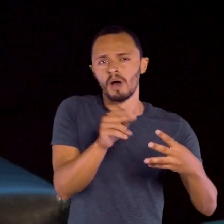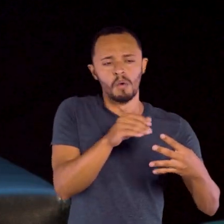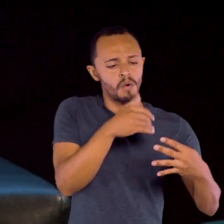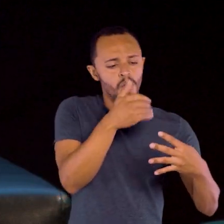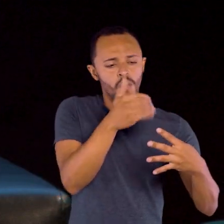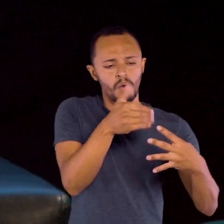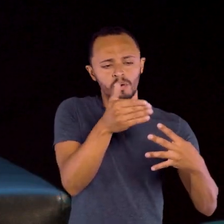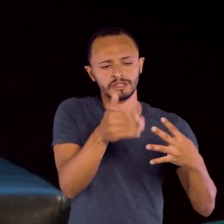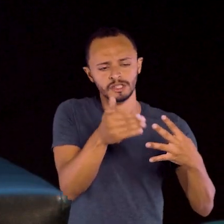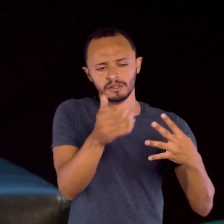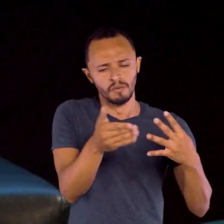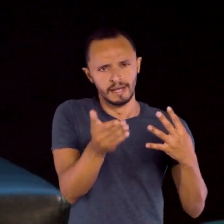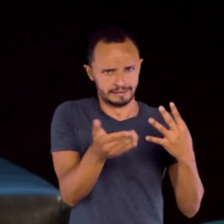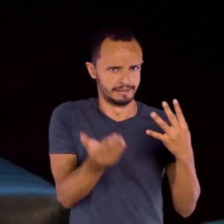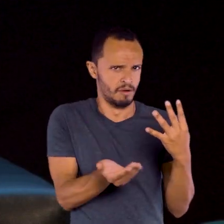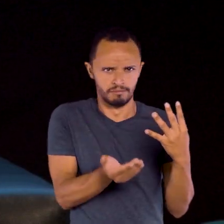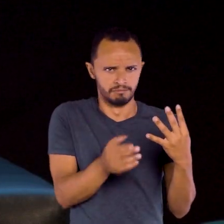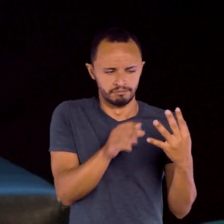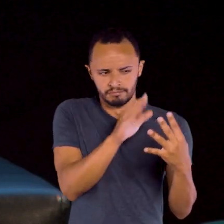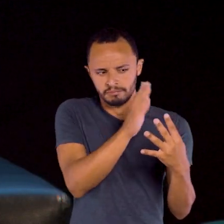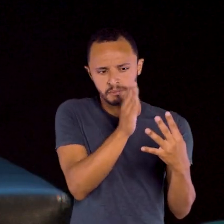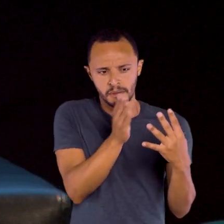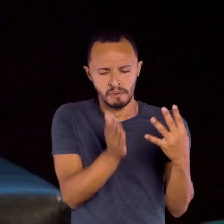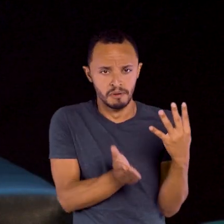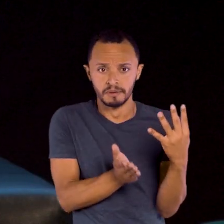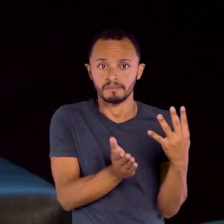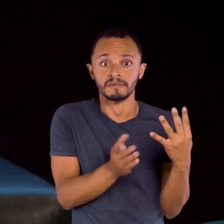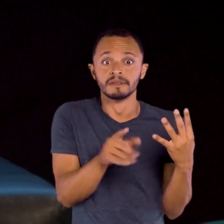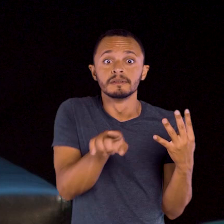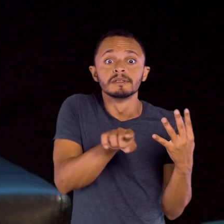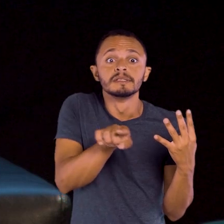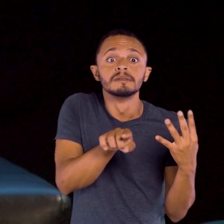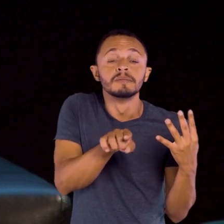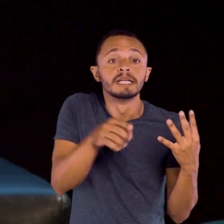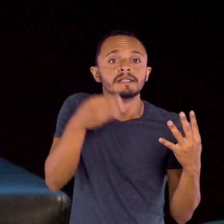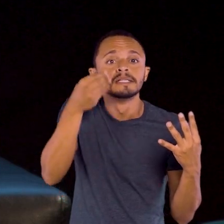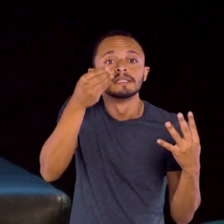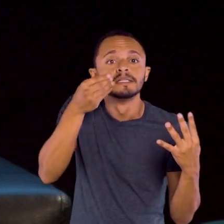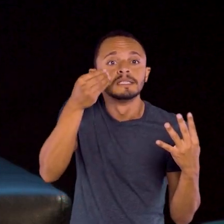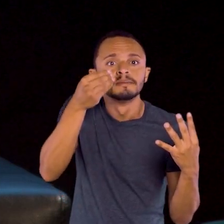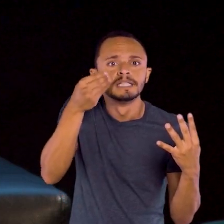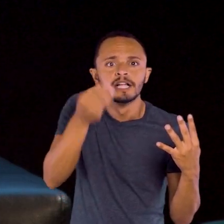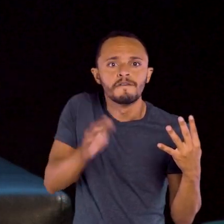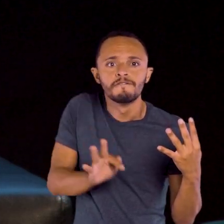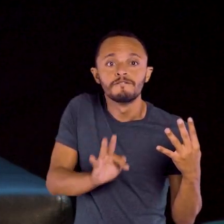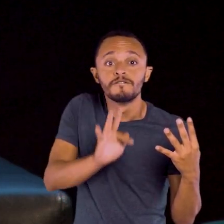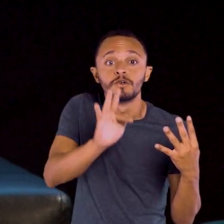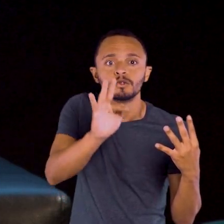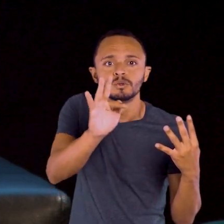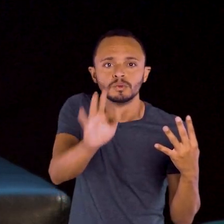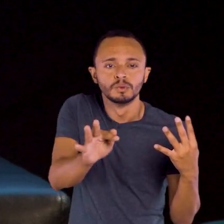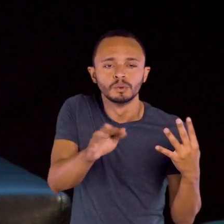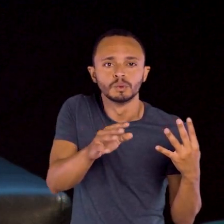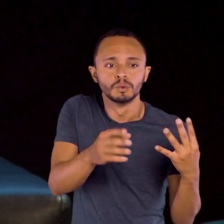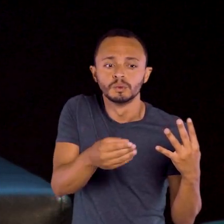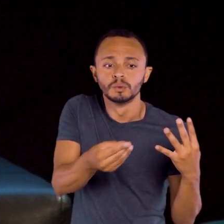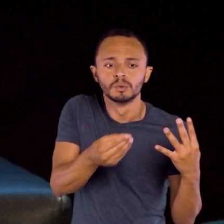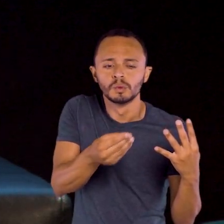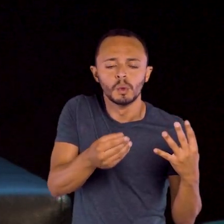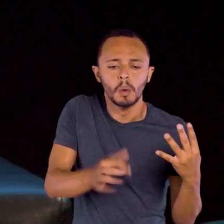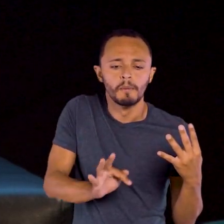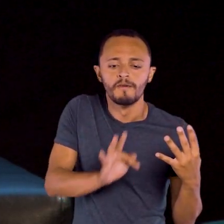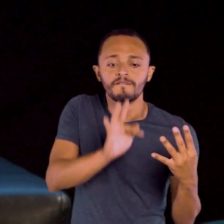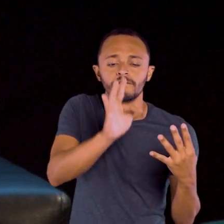consequência disso tudo aqui. E, principalmente, um exercício de futuro, né? de um